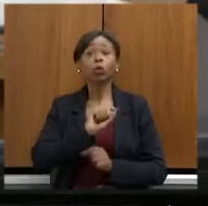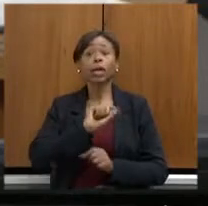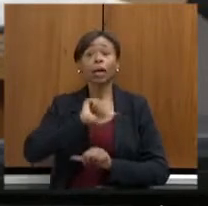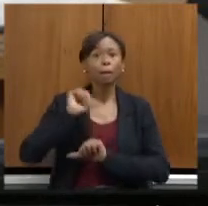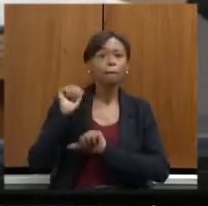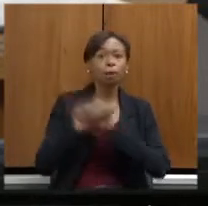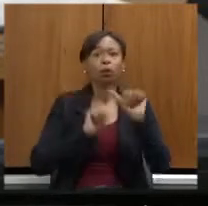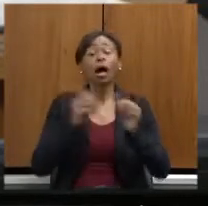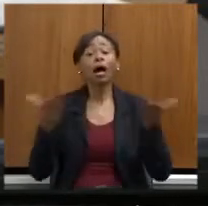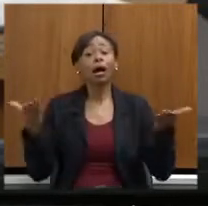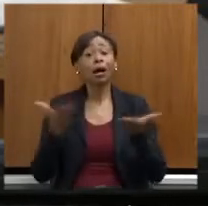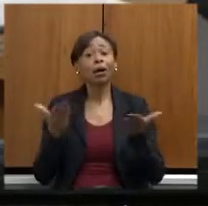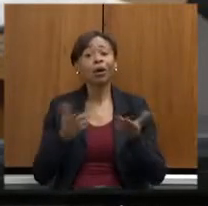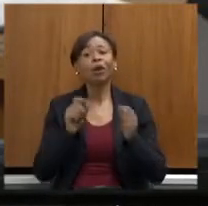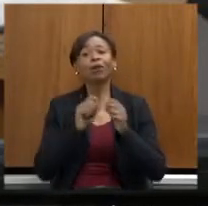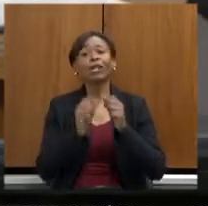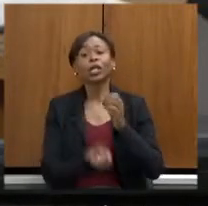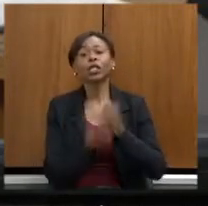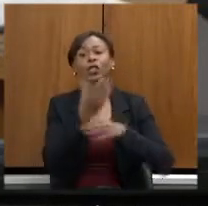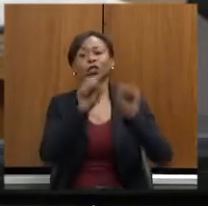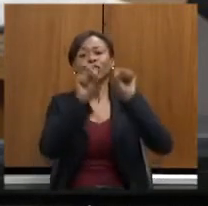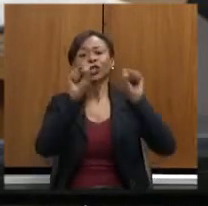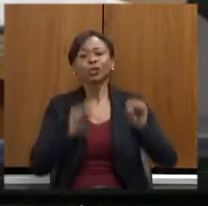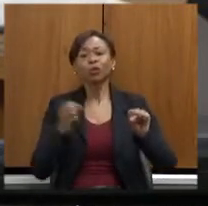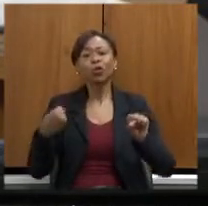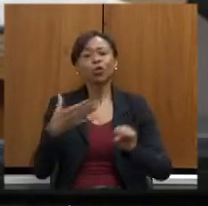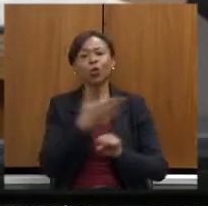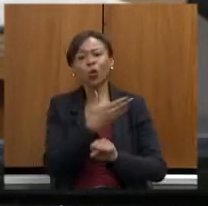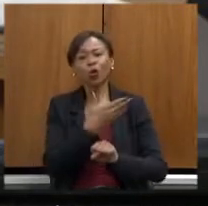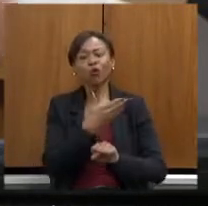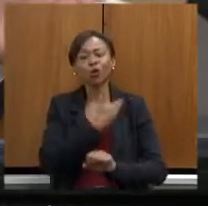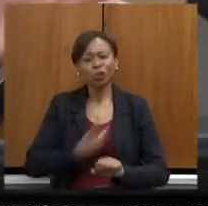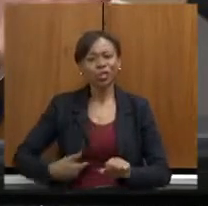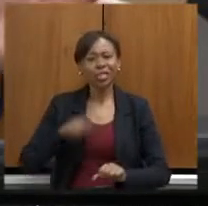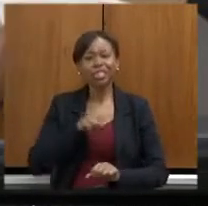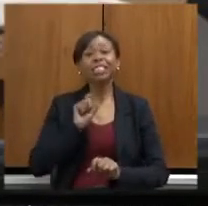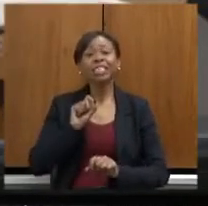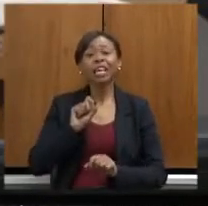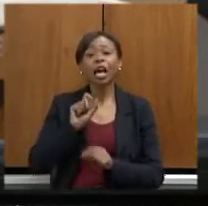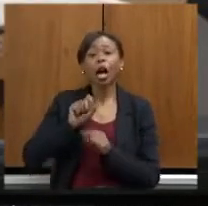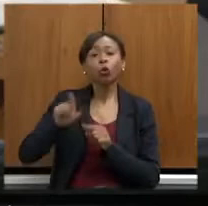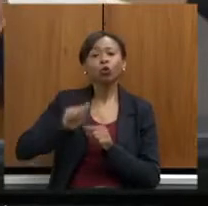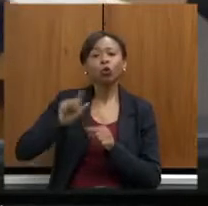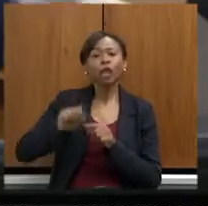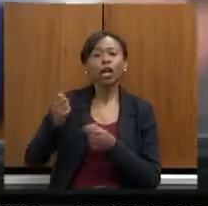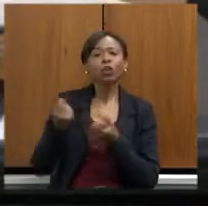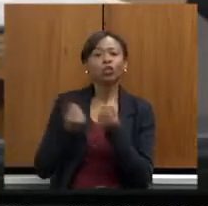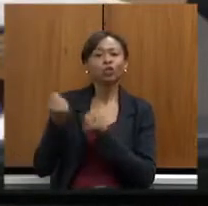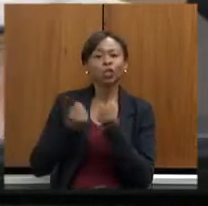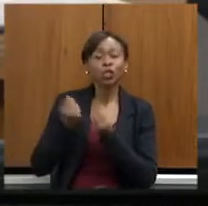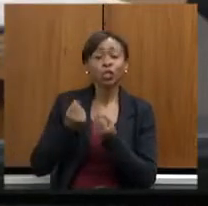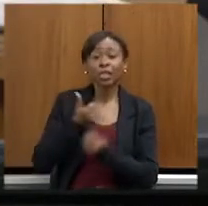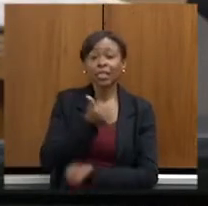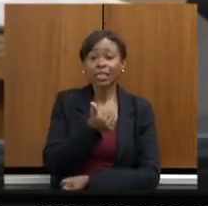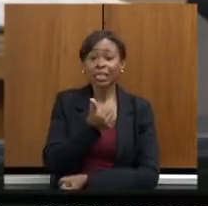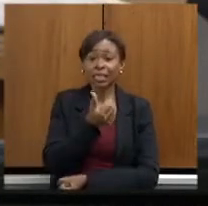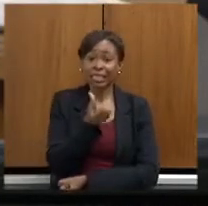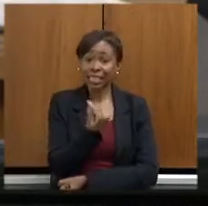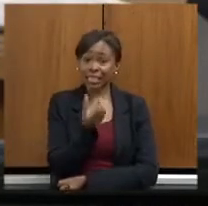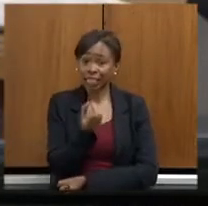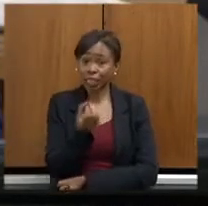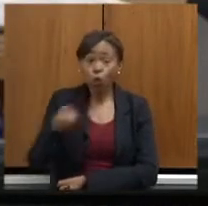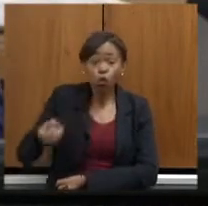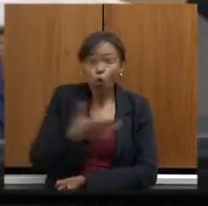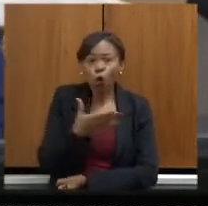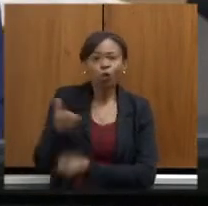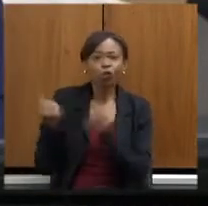alocando agora fazendo um sistema novo no estado de aluguel de veículos são 160 veículos novos que nós estamos alugando